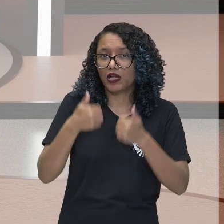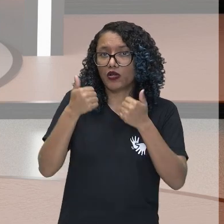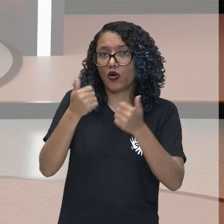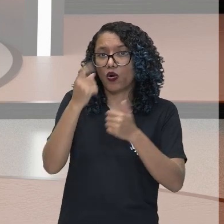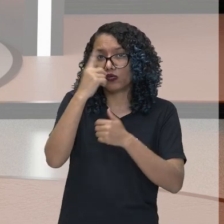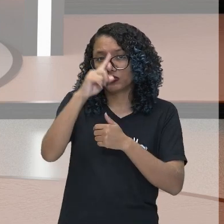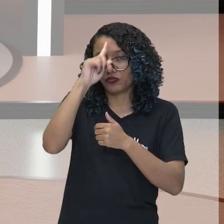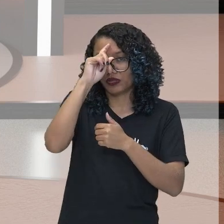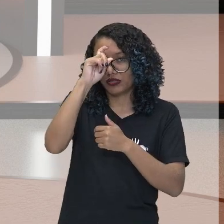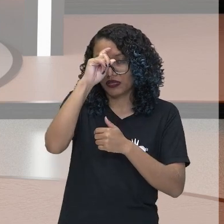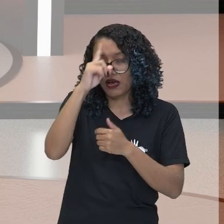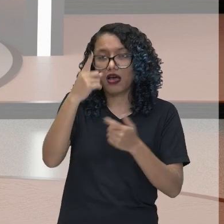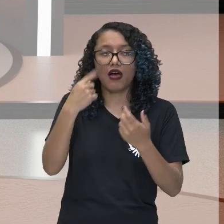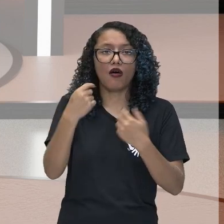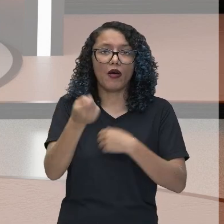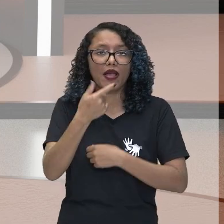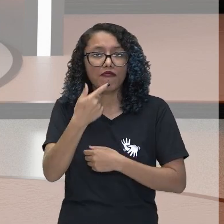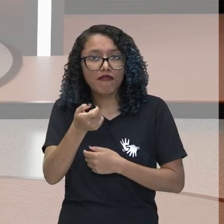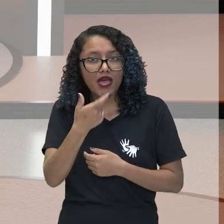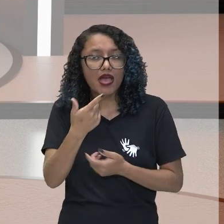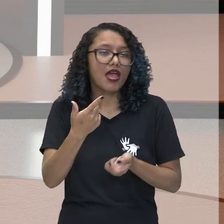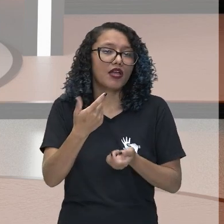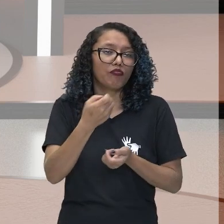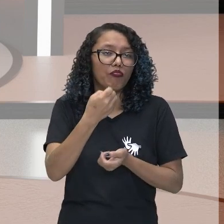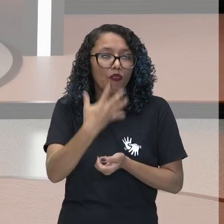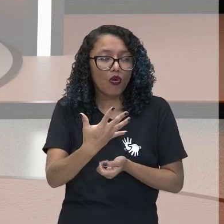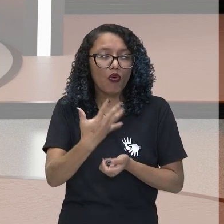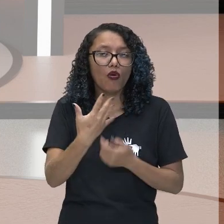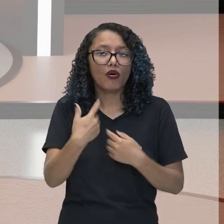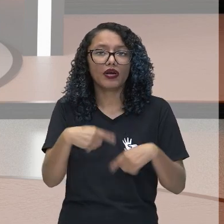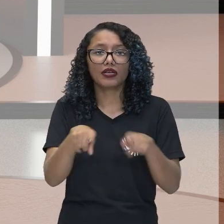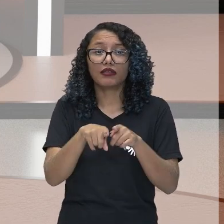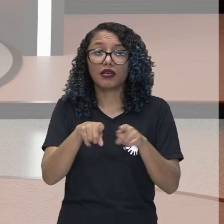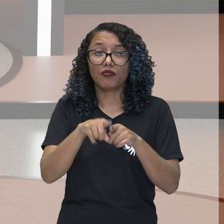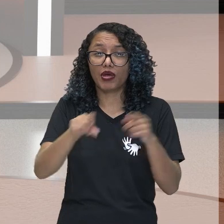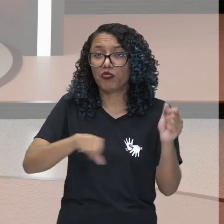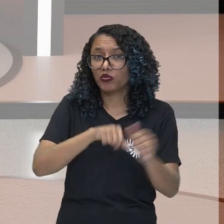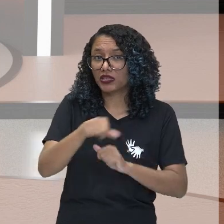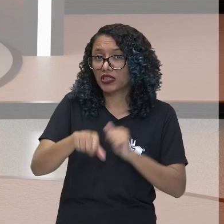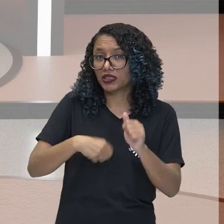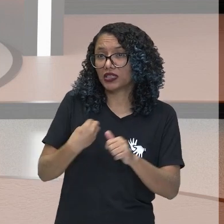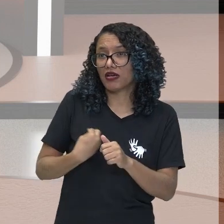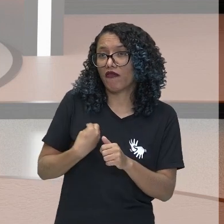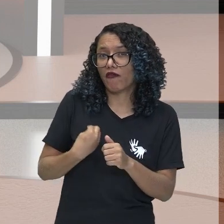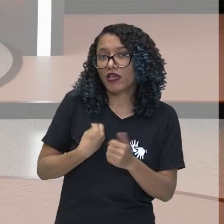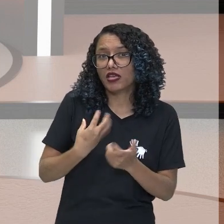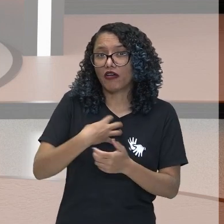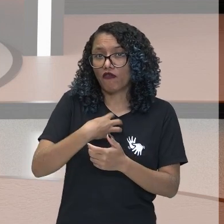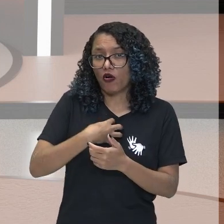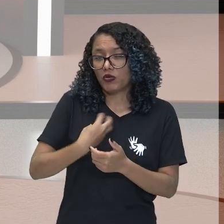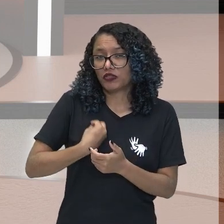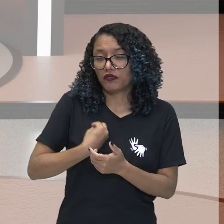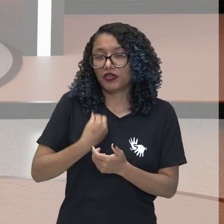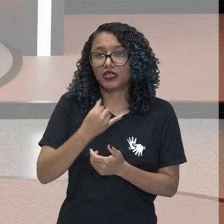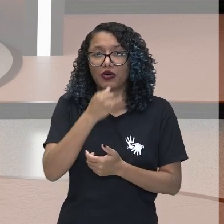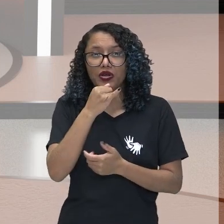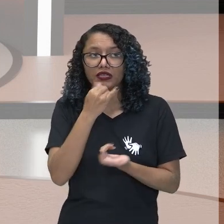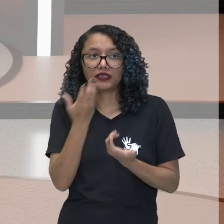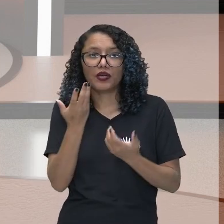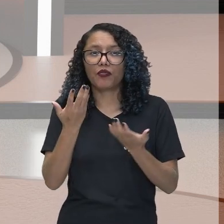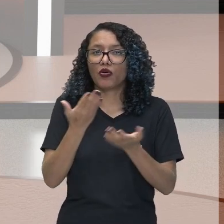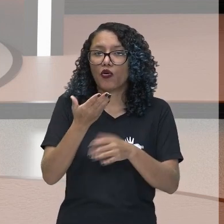né, a medicamentos, até mesmo uma mudança de vida, colocando ali a parte de